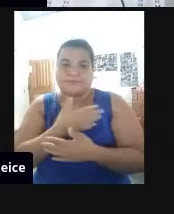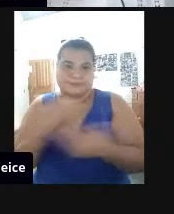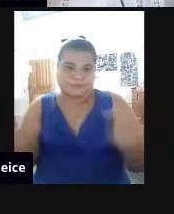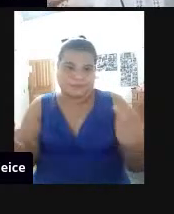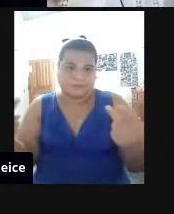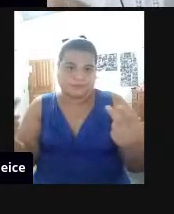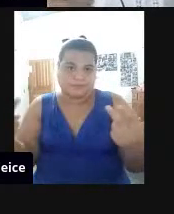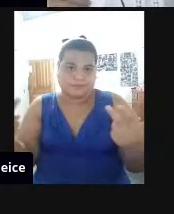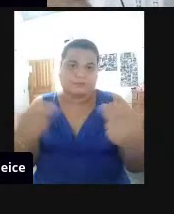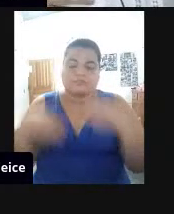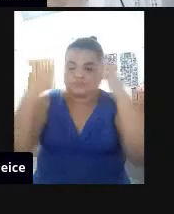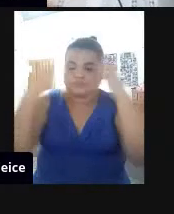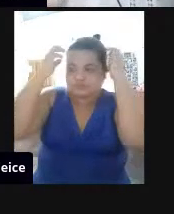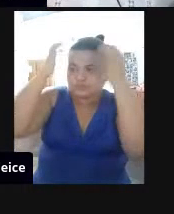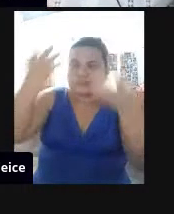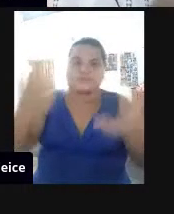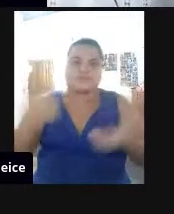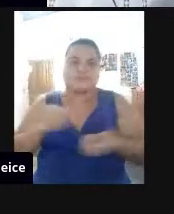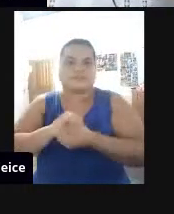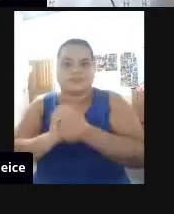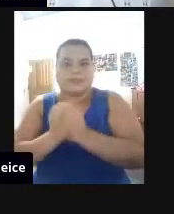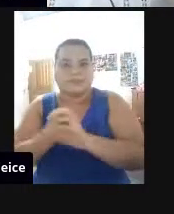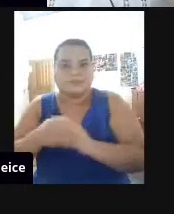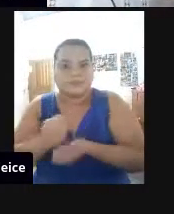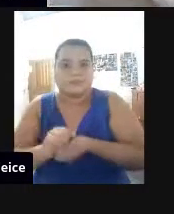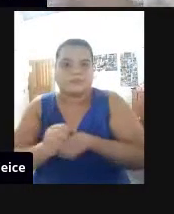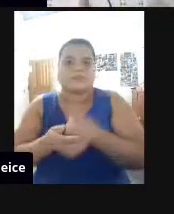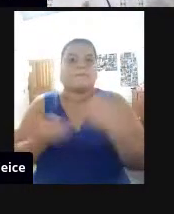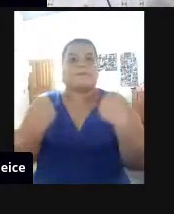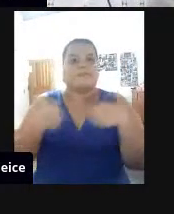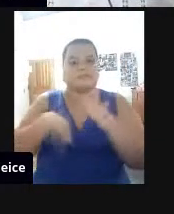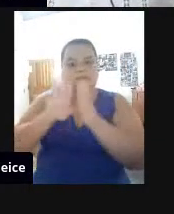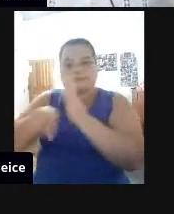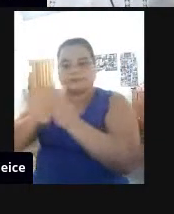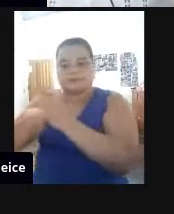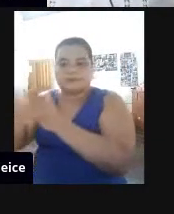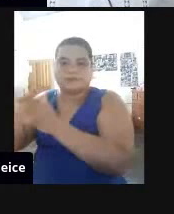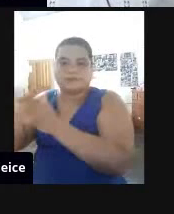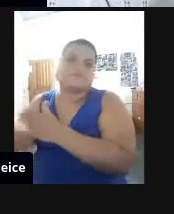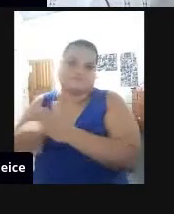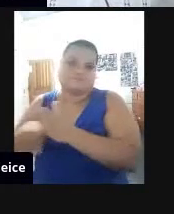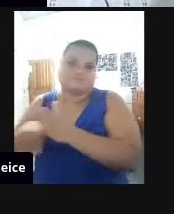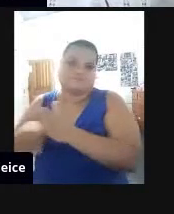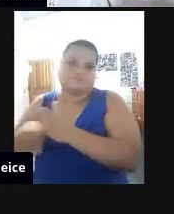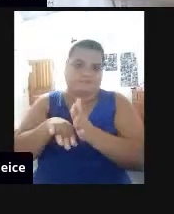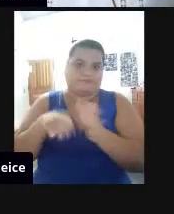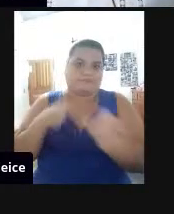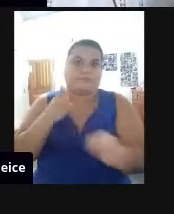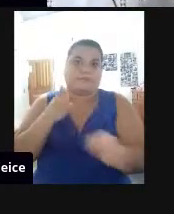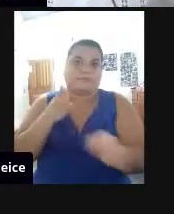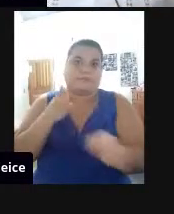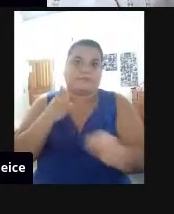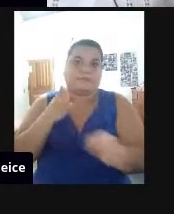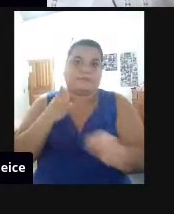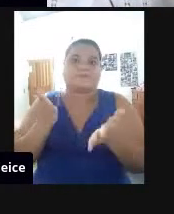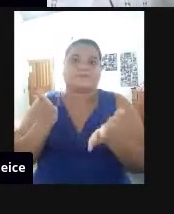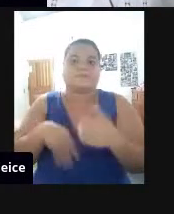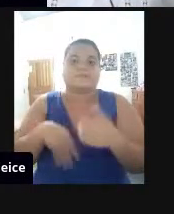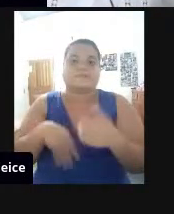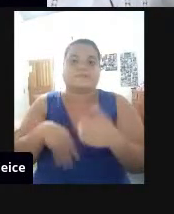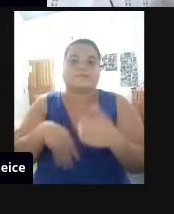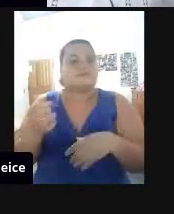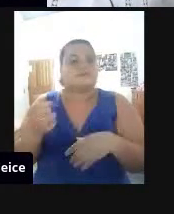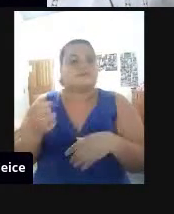a shampoo, em relação a essas substâncias que têm compostos químicos que vão ser tóxicos para o organismo dele. E também remover